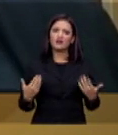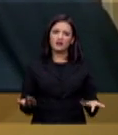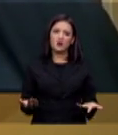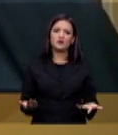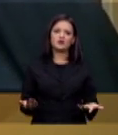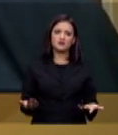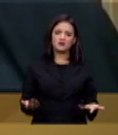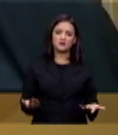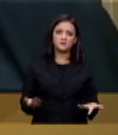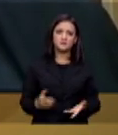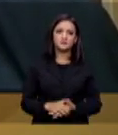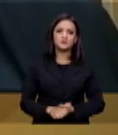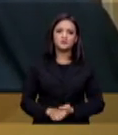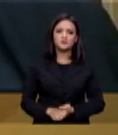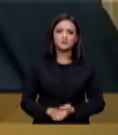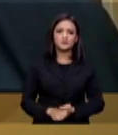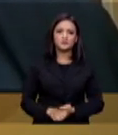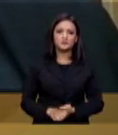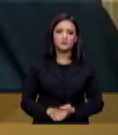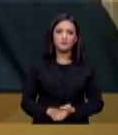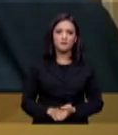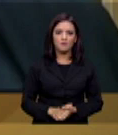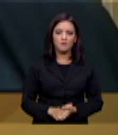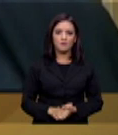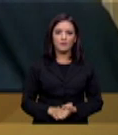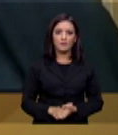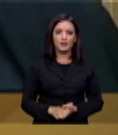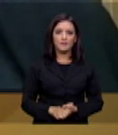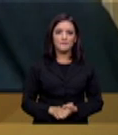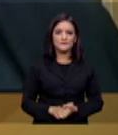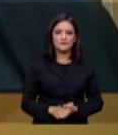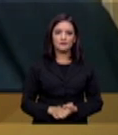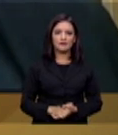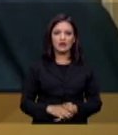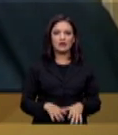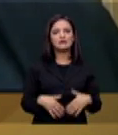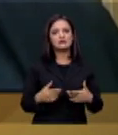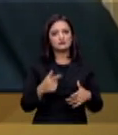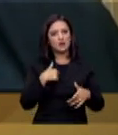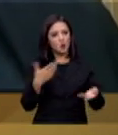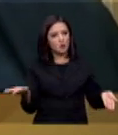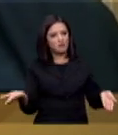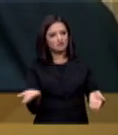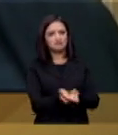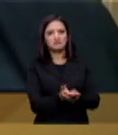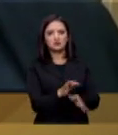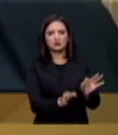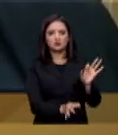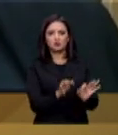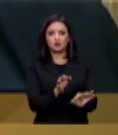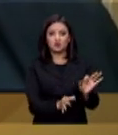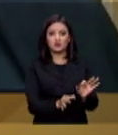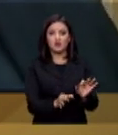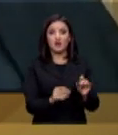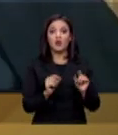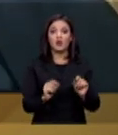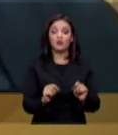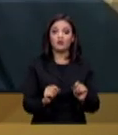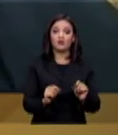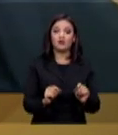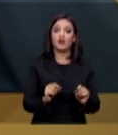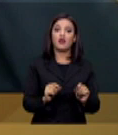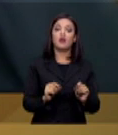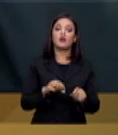a princípio que o ingresso em juízo com esta ação é uma proteção do Ministério